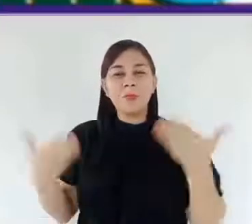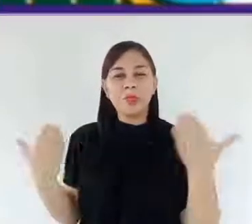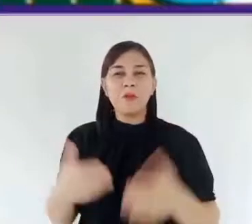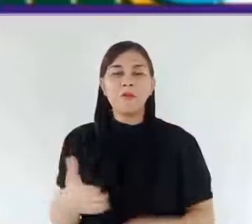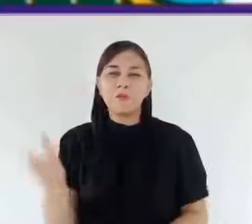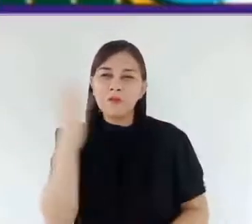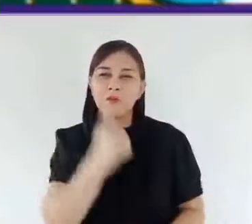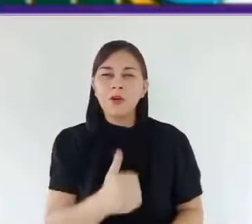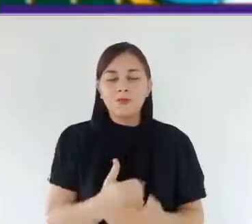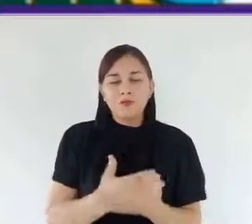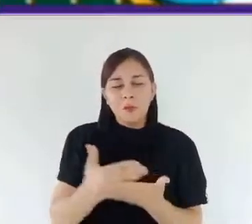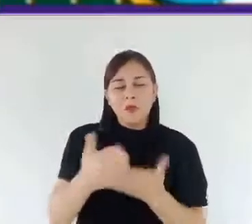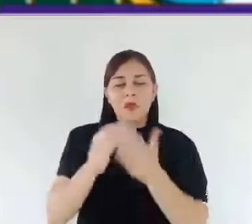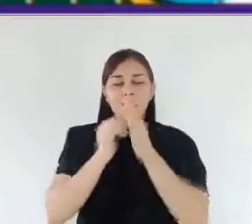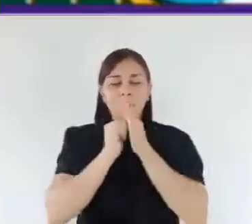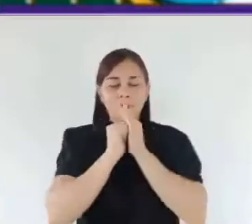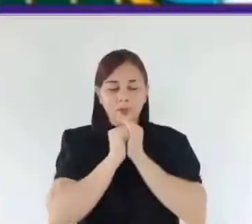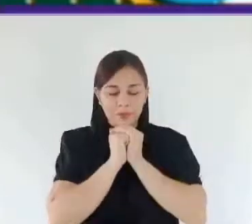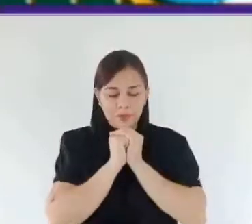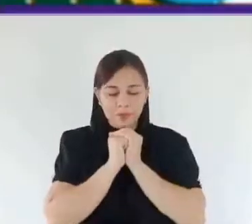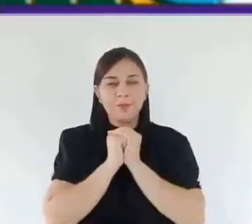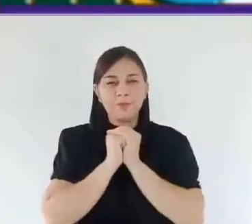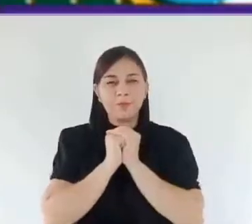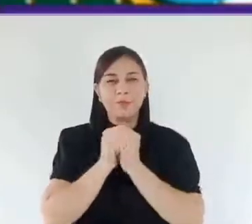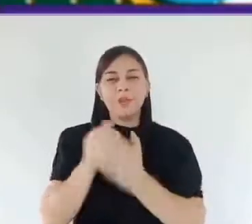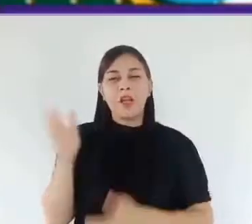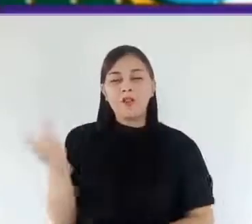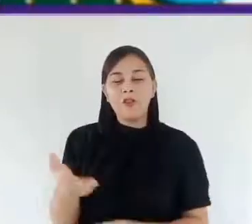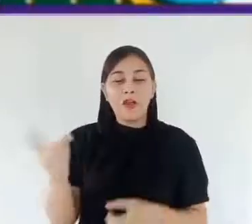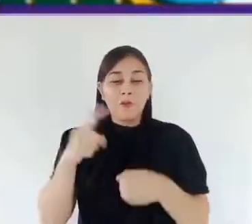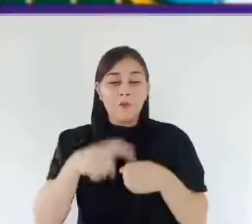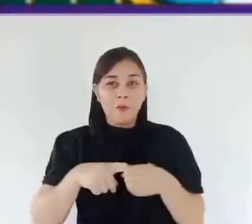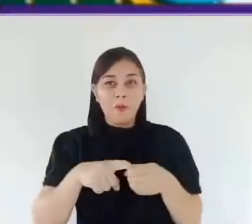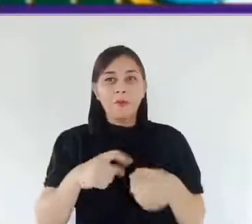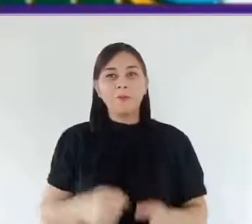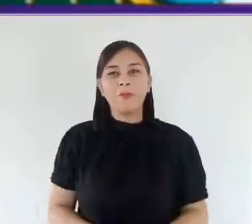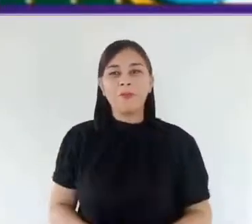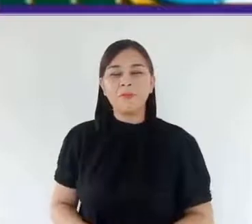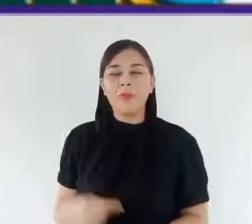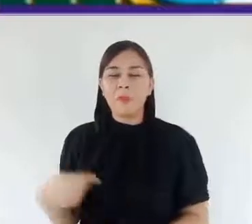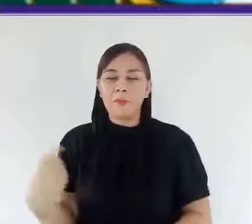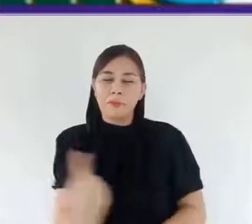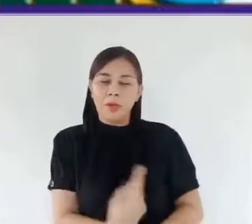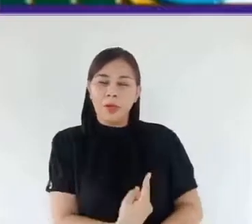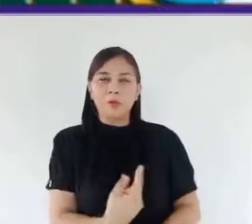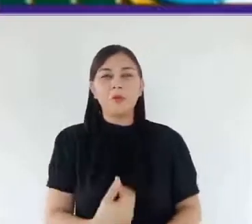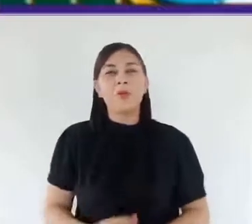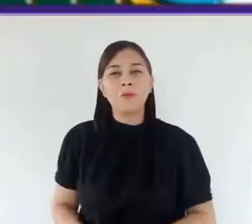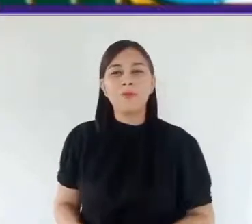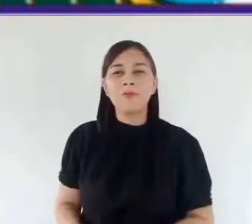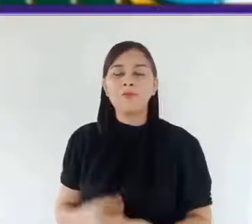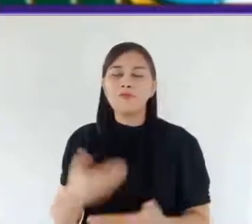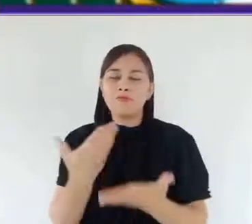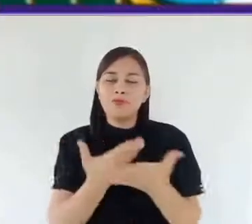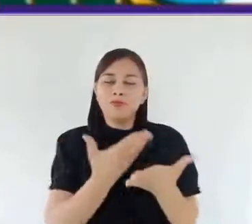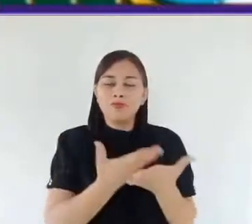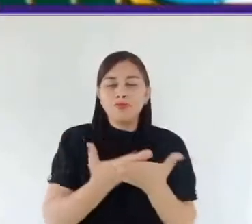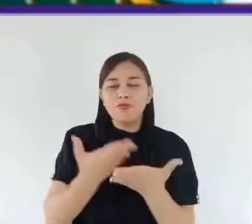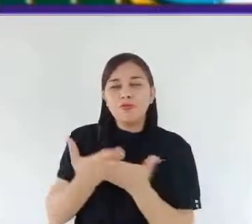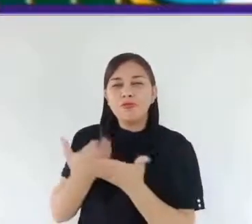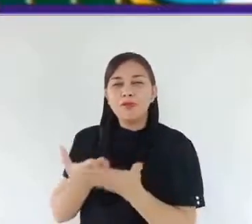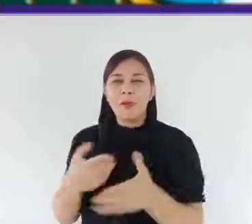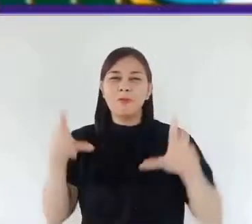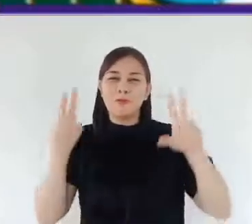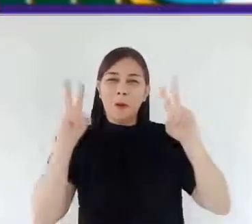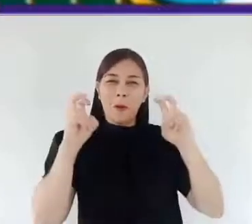vamos fazer a nossa oração e já já a tia Ângela volta para a gente trabalhar com